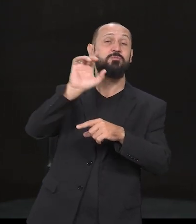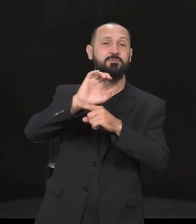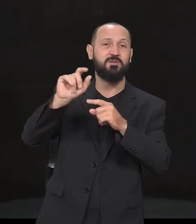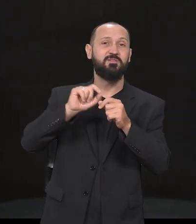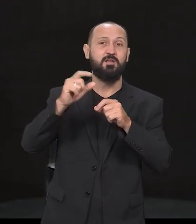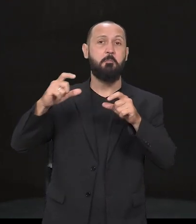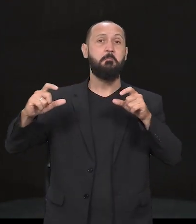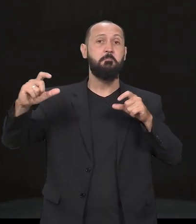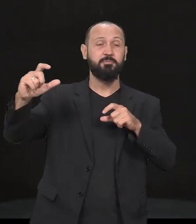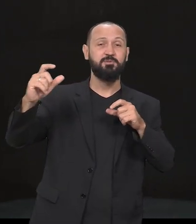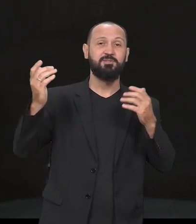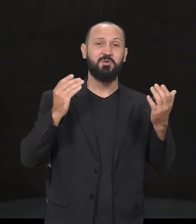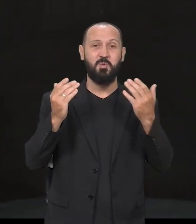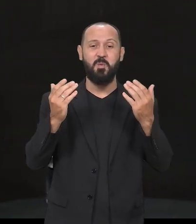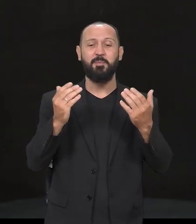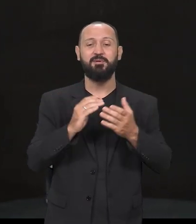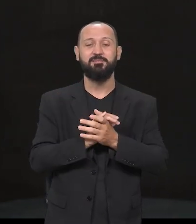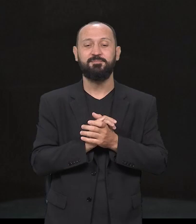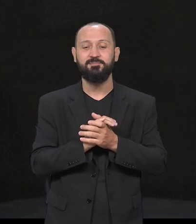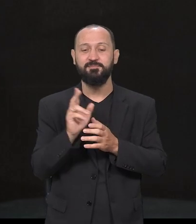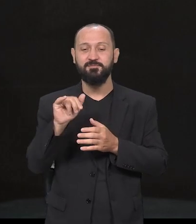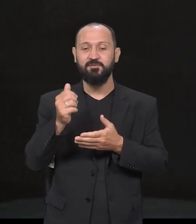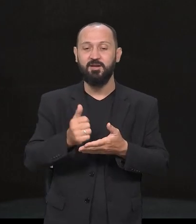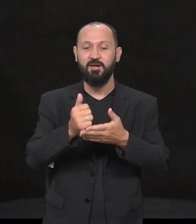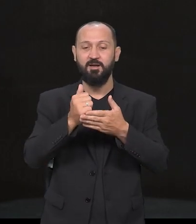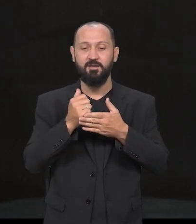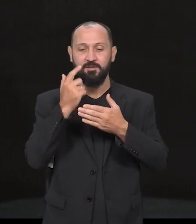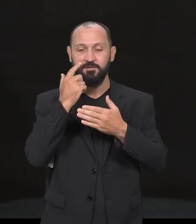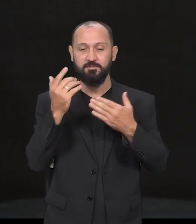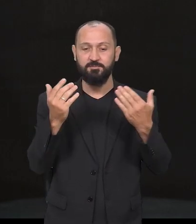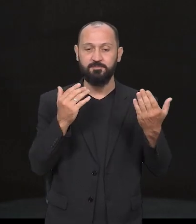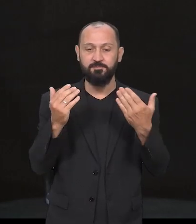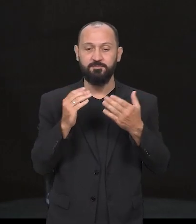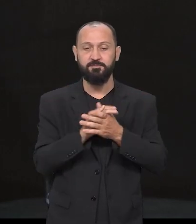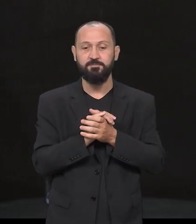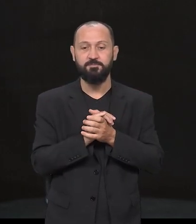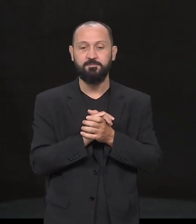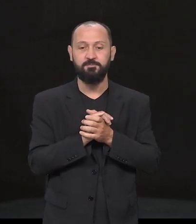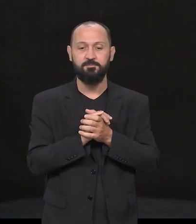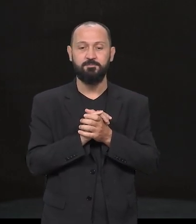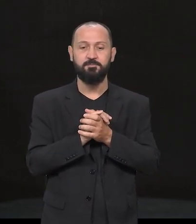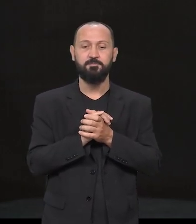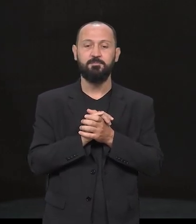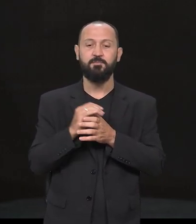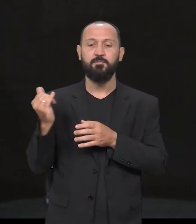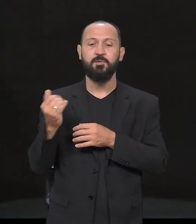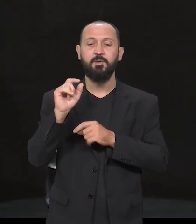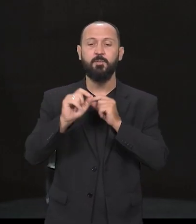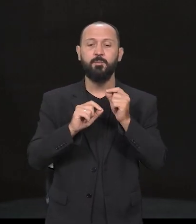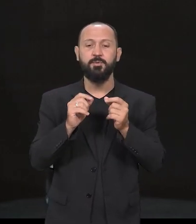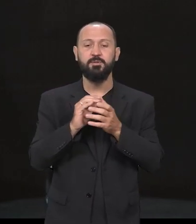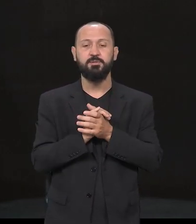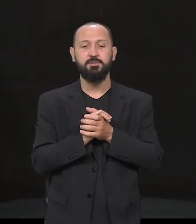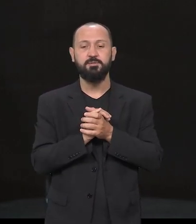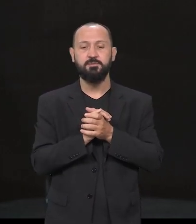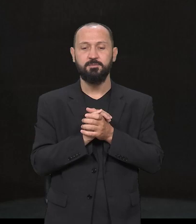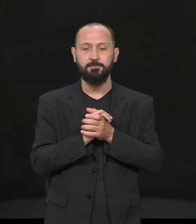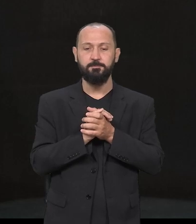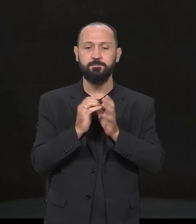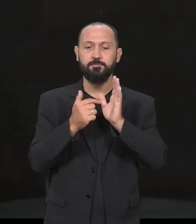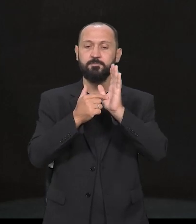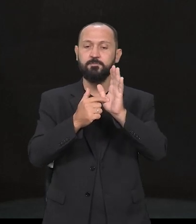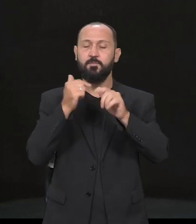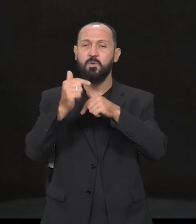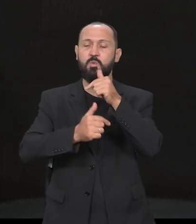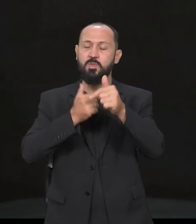estado tenha feito a inserção. Então ele vai ajudar muito nessa correlação. É importante